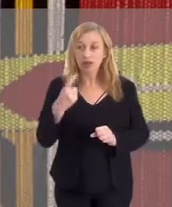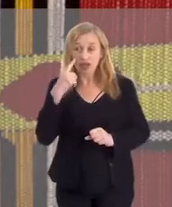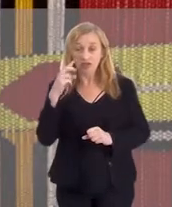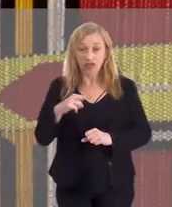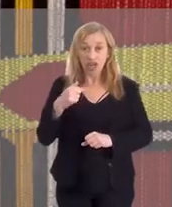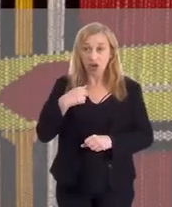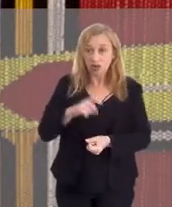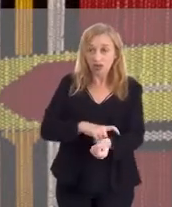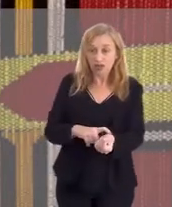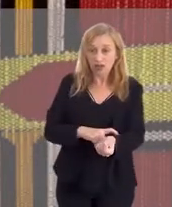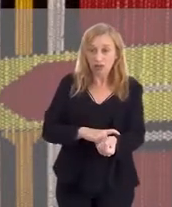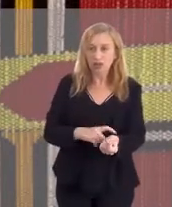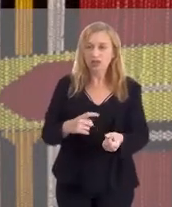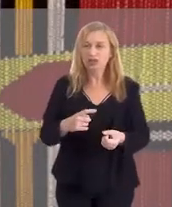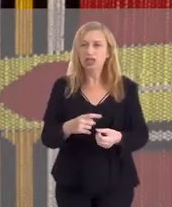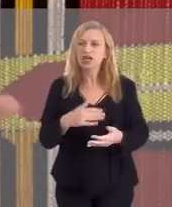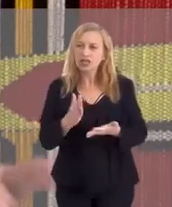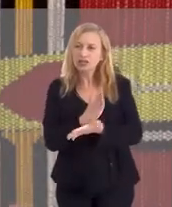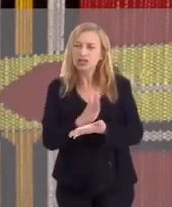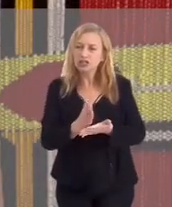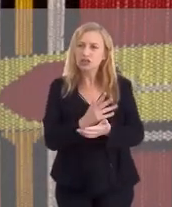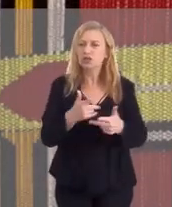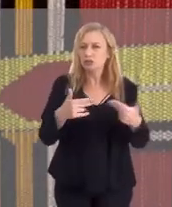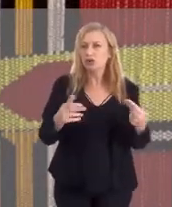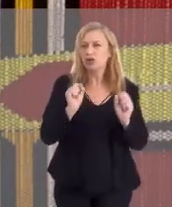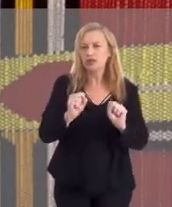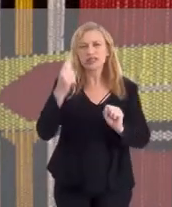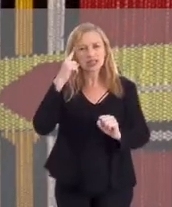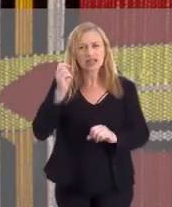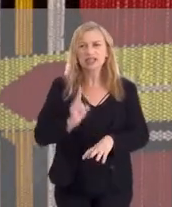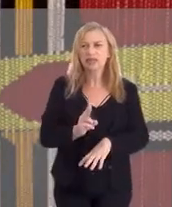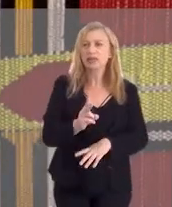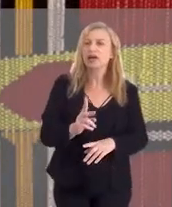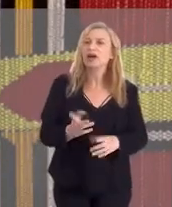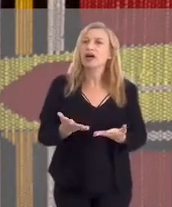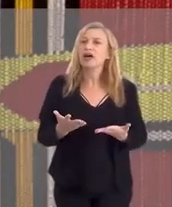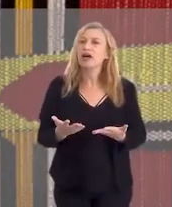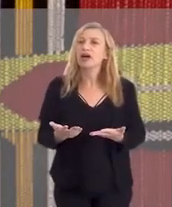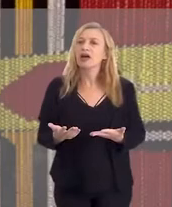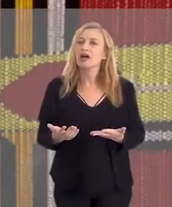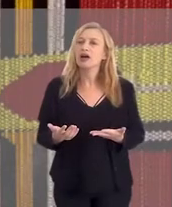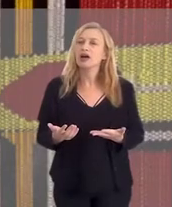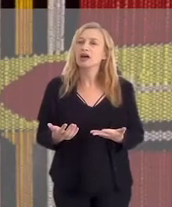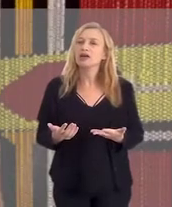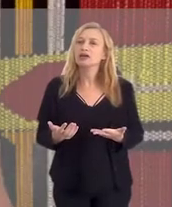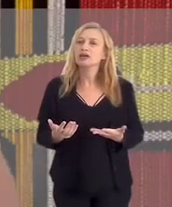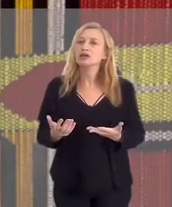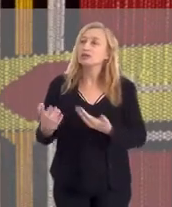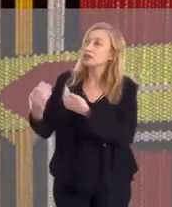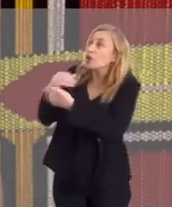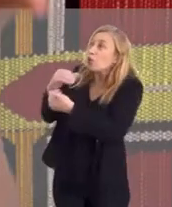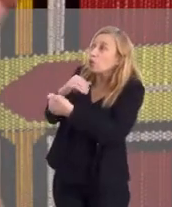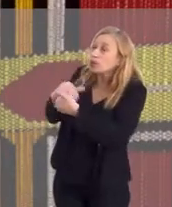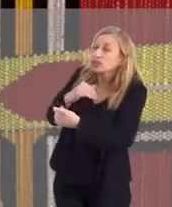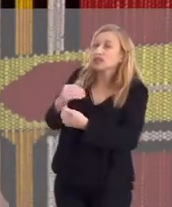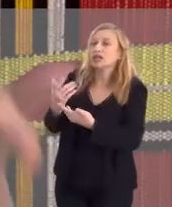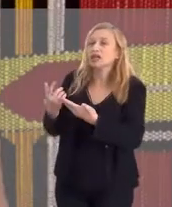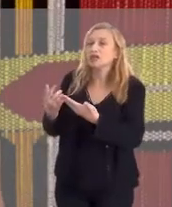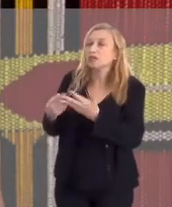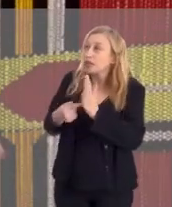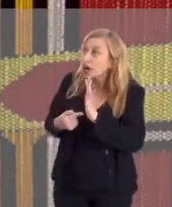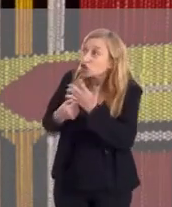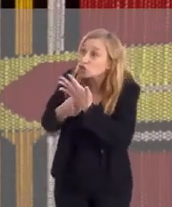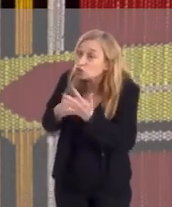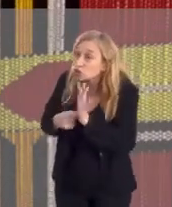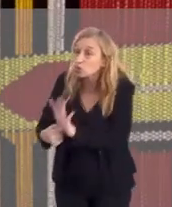estou nervosa? Ah, então essas coisas assim a gente pode pensar o tempo todo. Então é... me dá um conselho, me dá uma